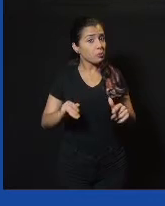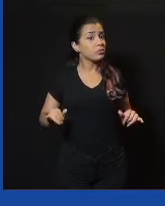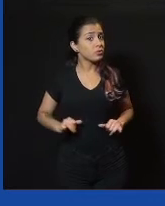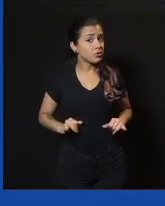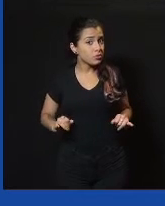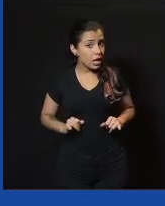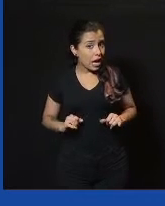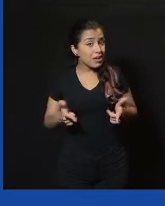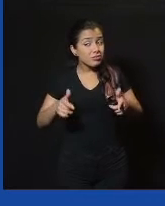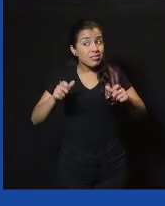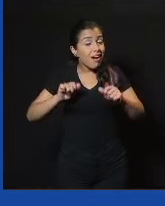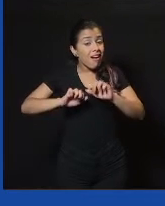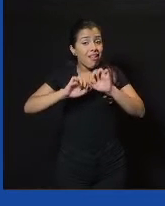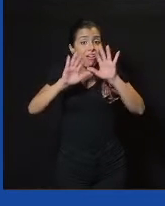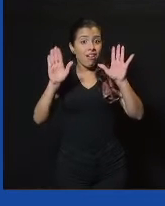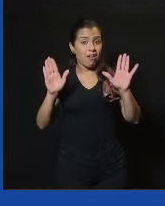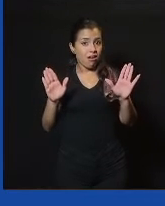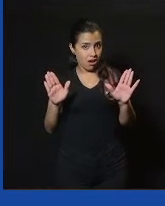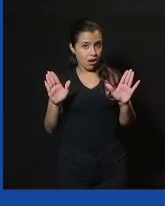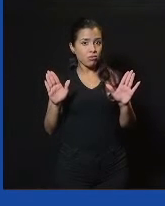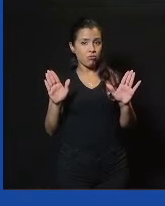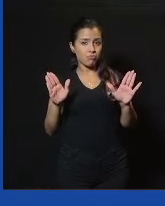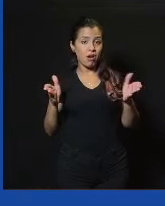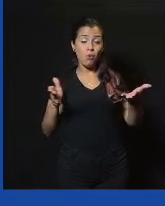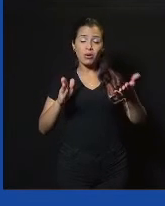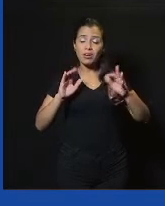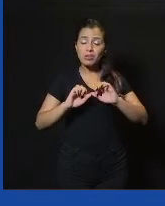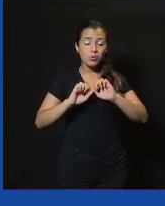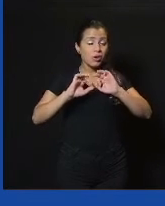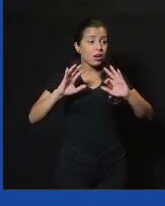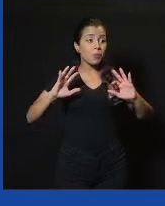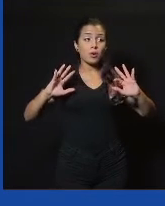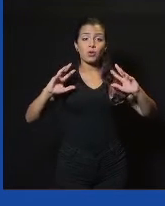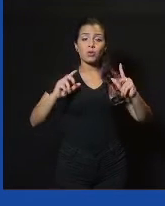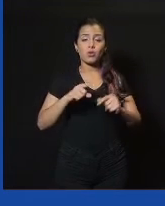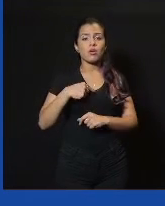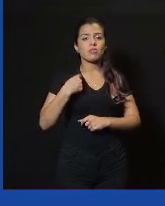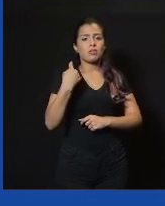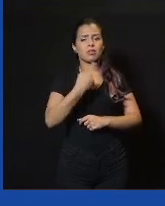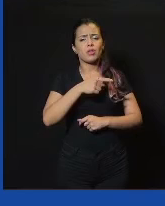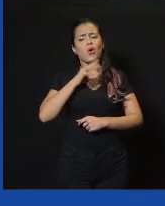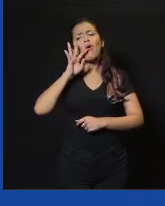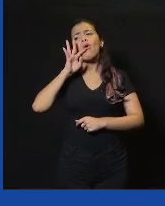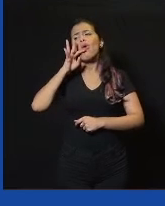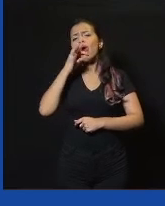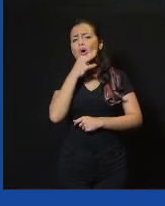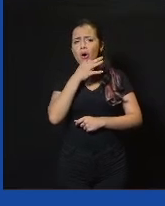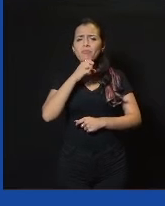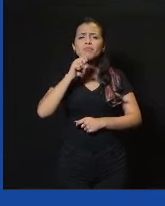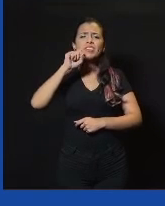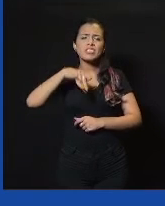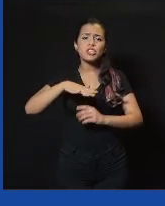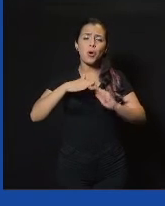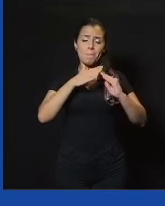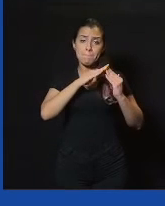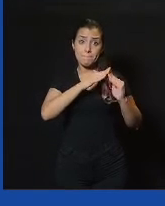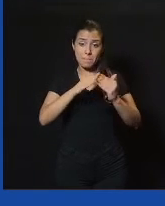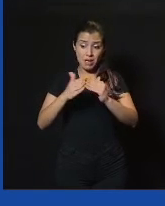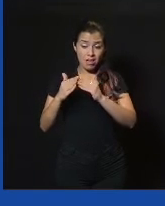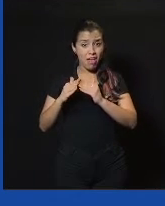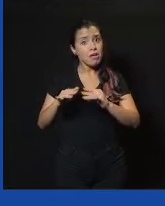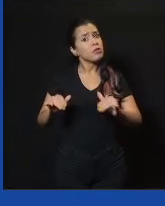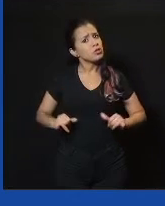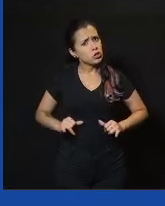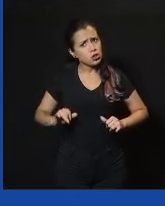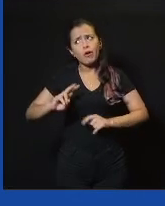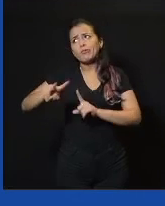ficou muito claro para todos nós. É óbvio que o periférico favelado, ele sofre muito mais